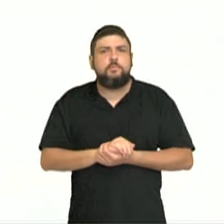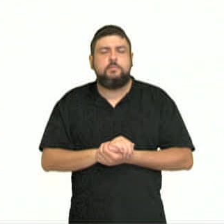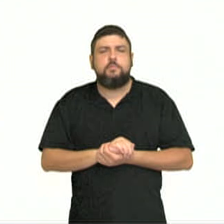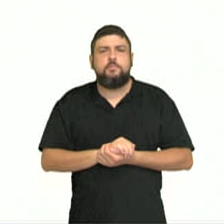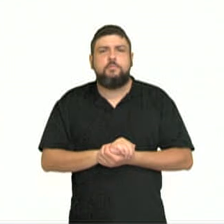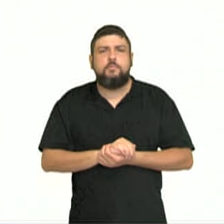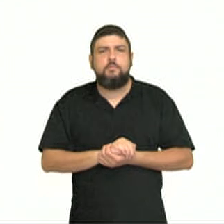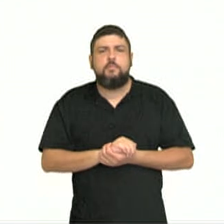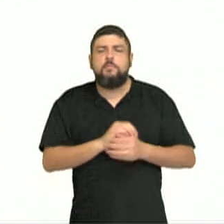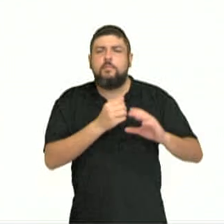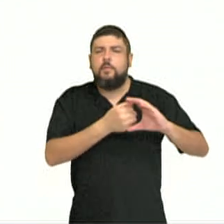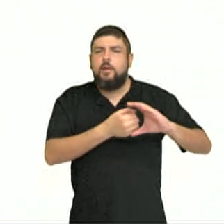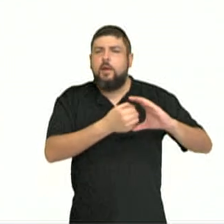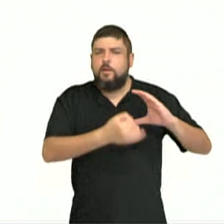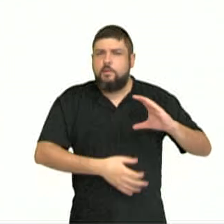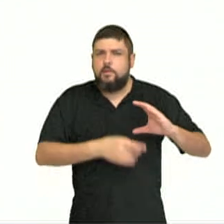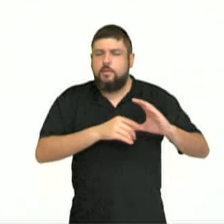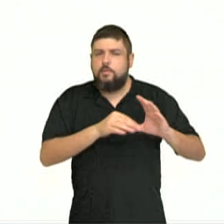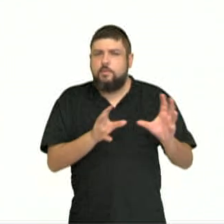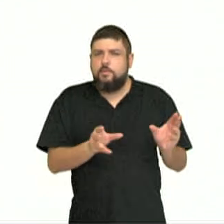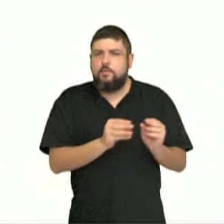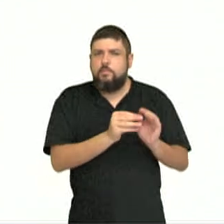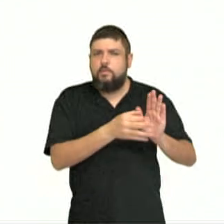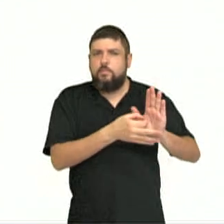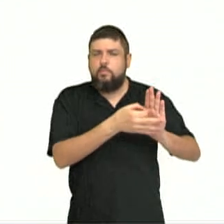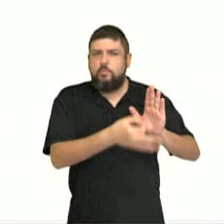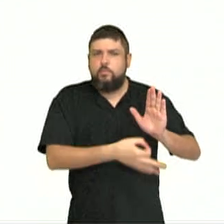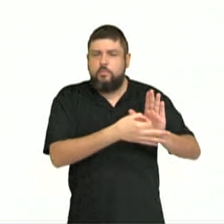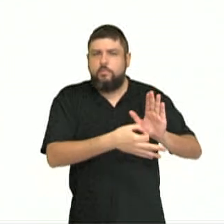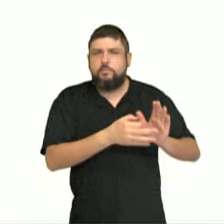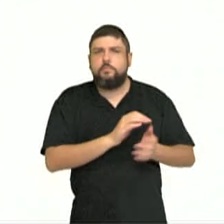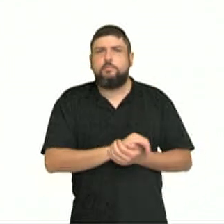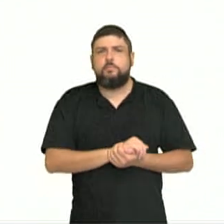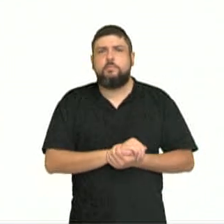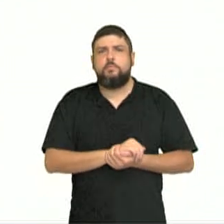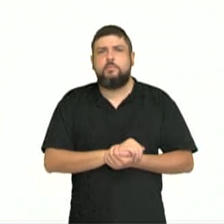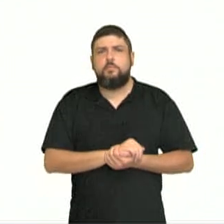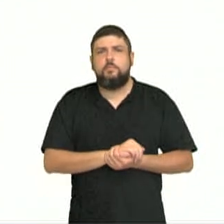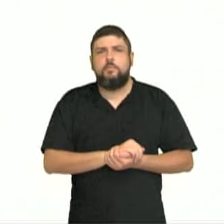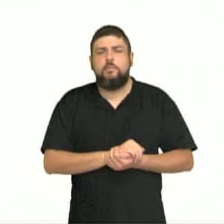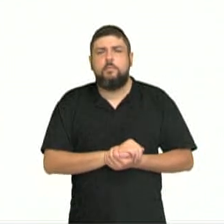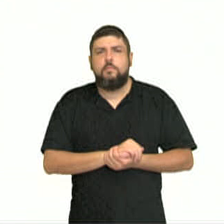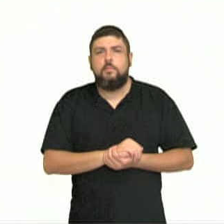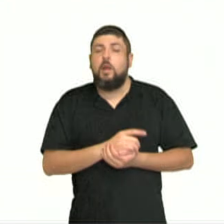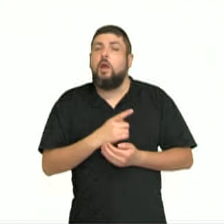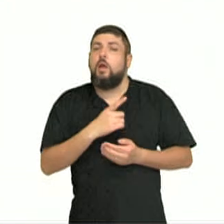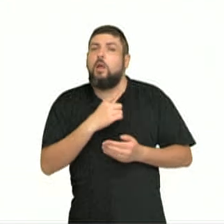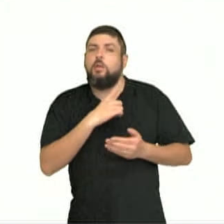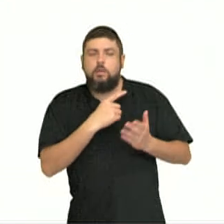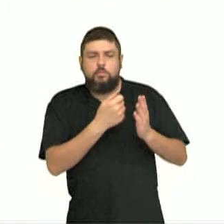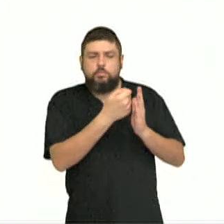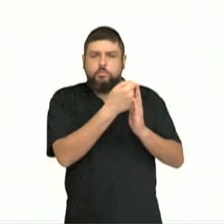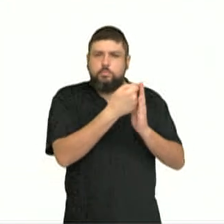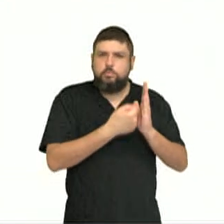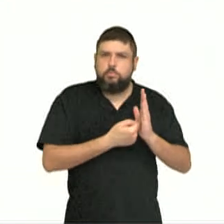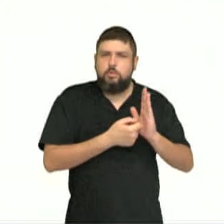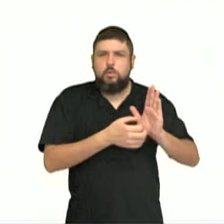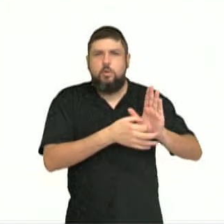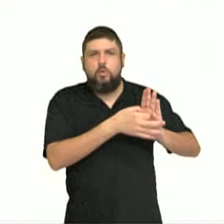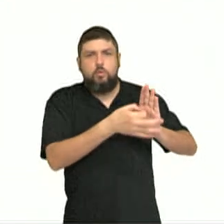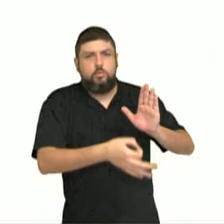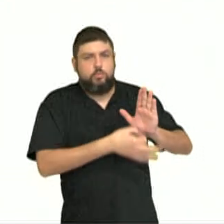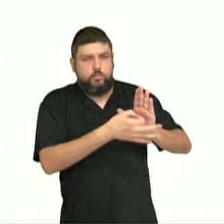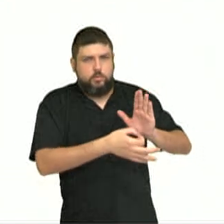Características da resenha. Será que você lembra quais são? Vamos ver então. Ela traz opiniões assinadas,